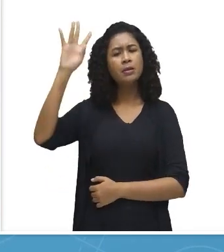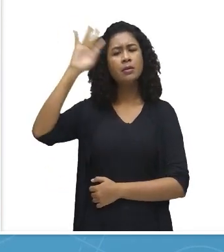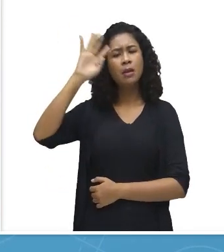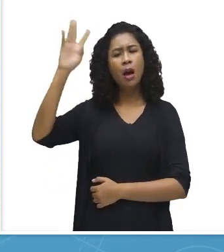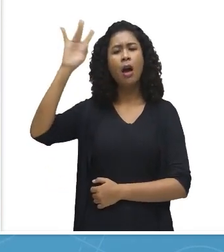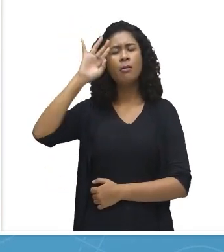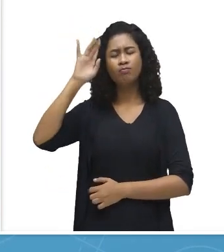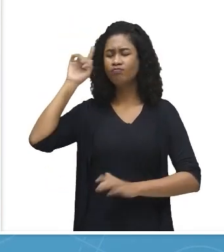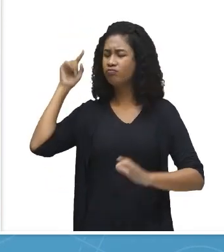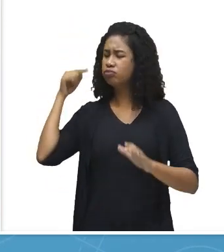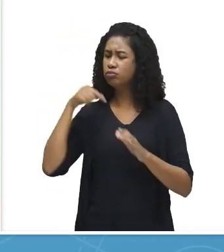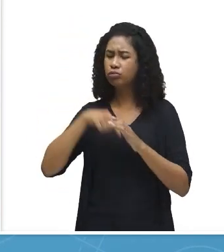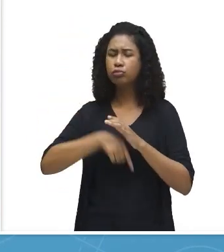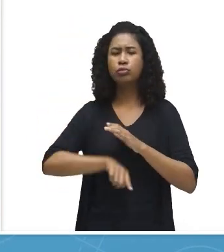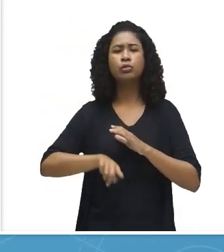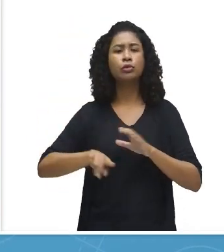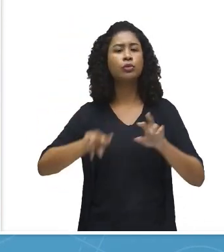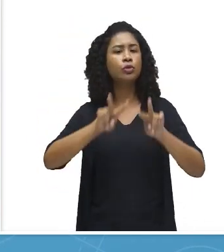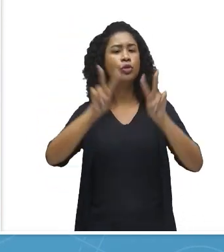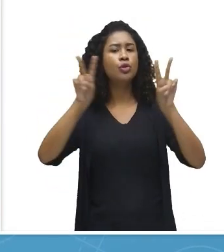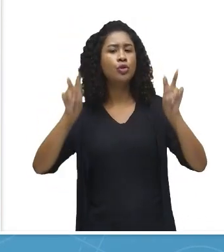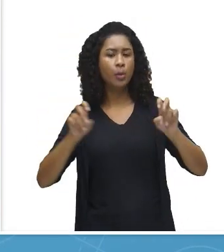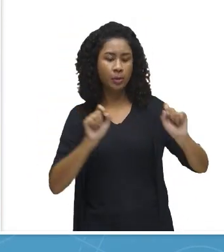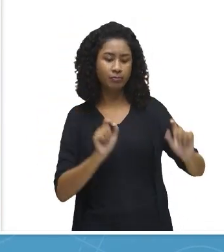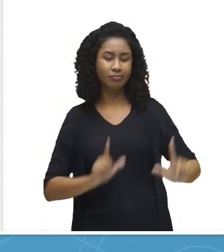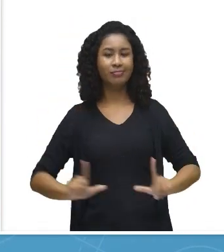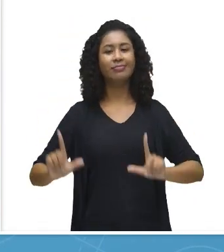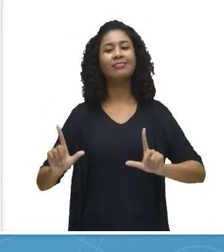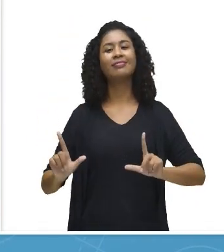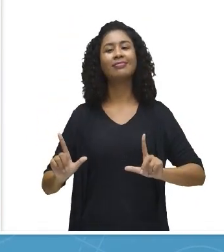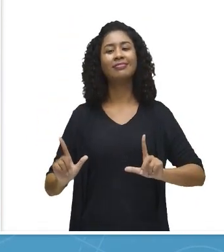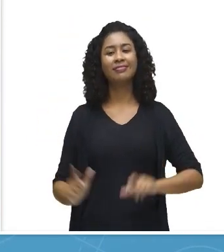profundamente acerca disso, olhando para a próxima cartela.